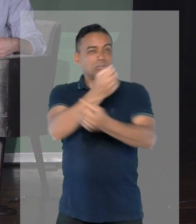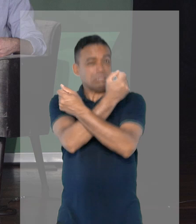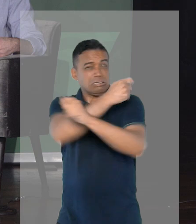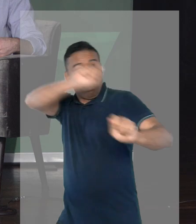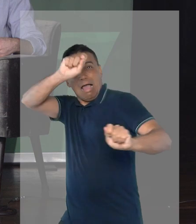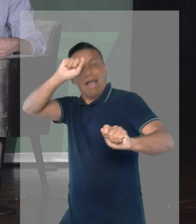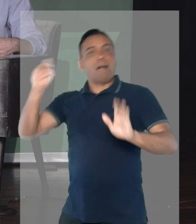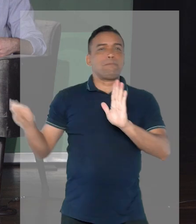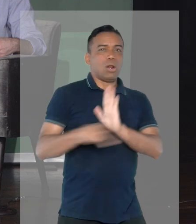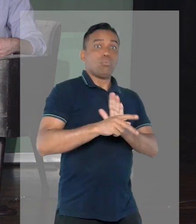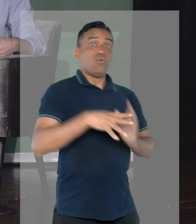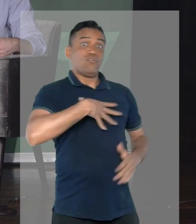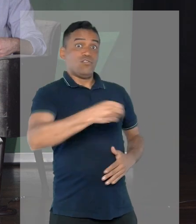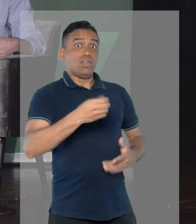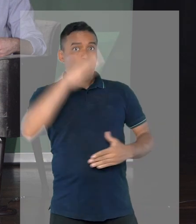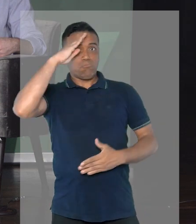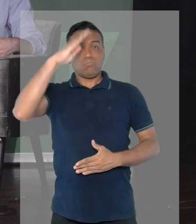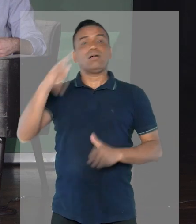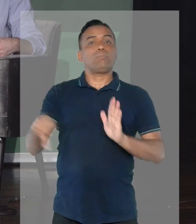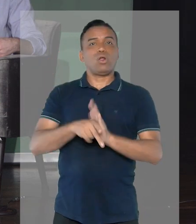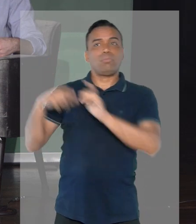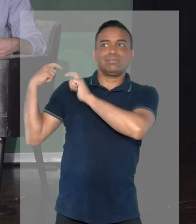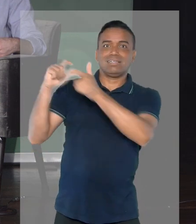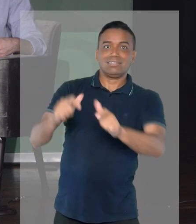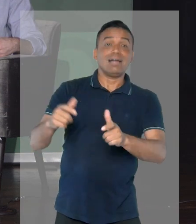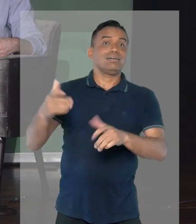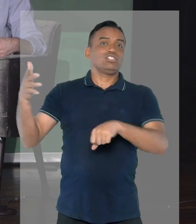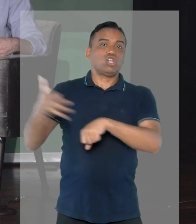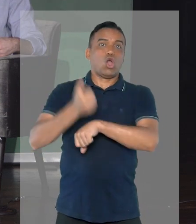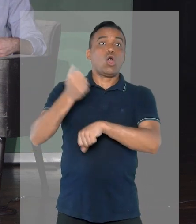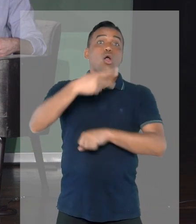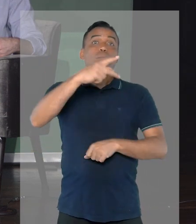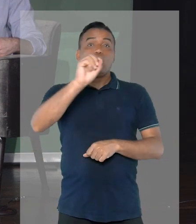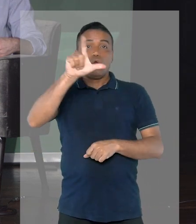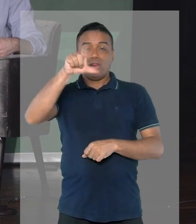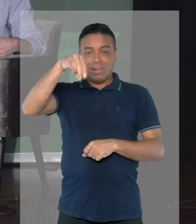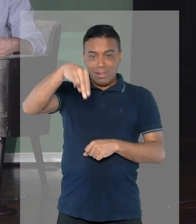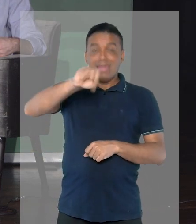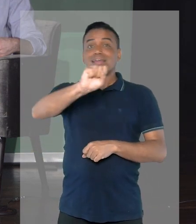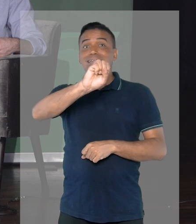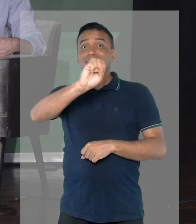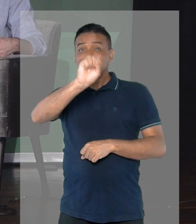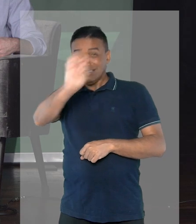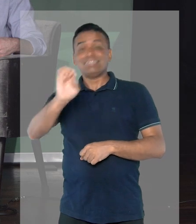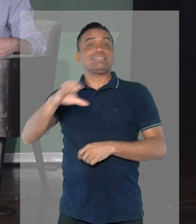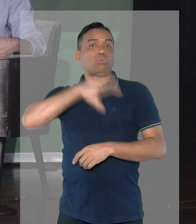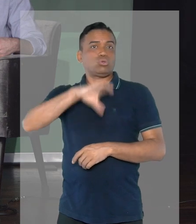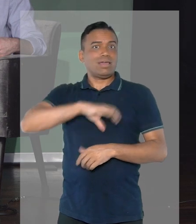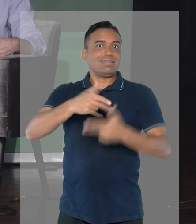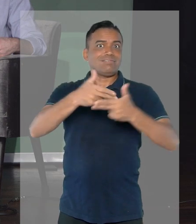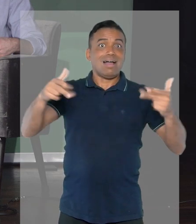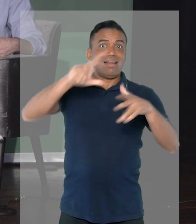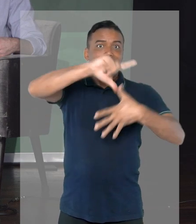da linguagem, filho de militar, descendente de poloneses, portugueses, africanos, indígenas, o bandido que sabia